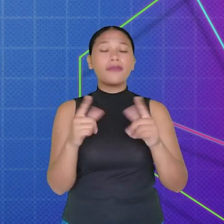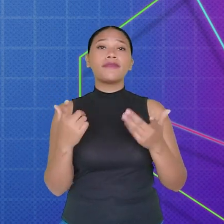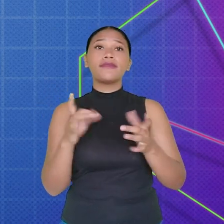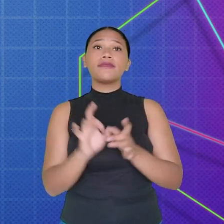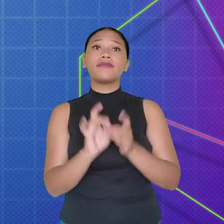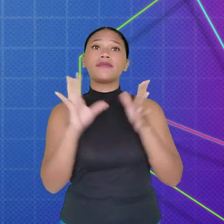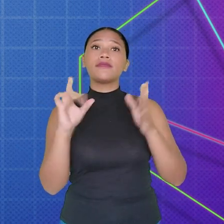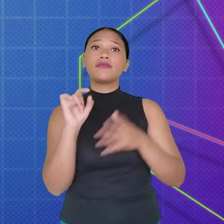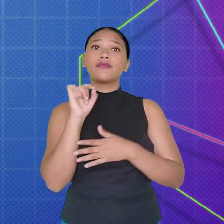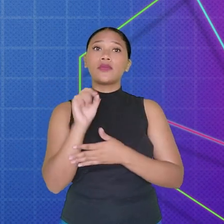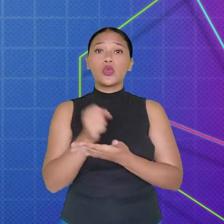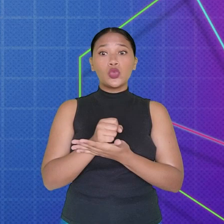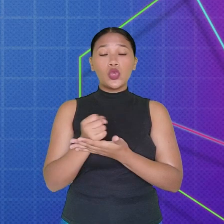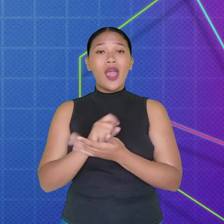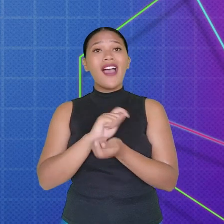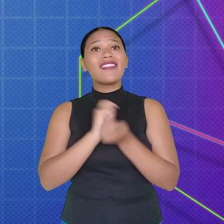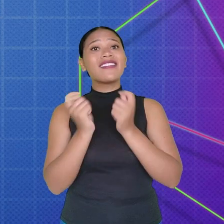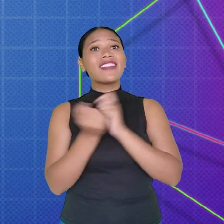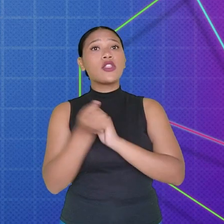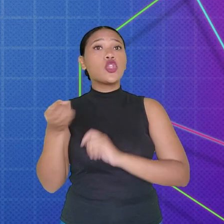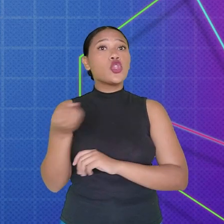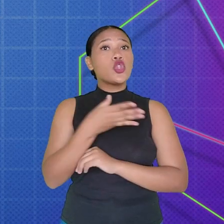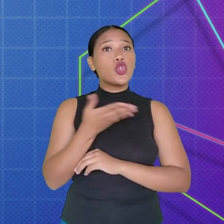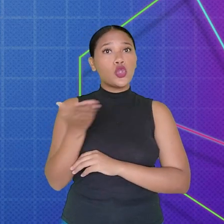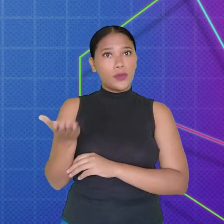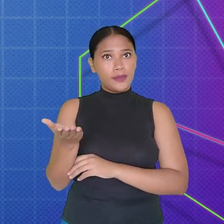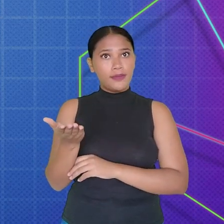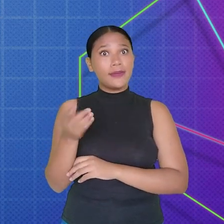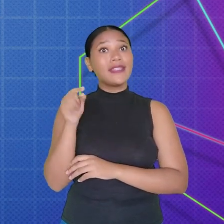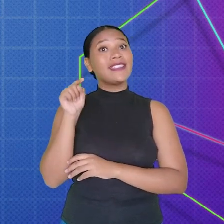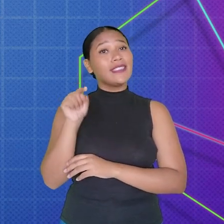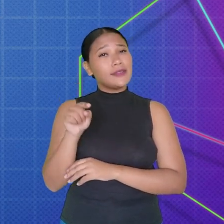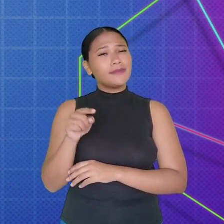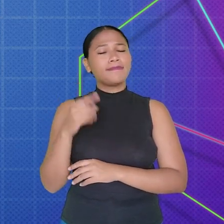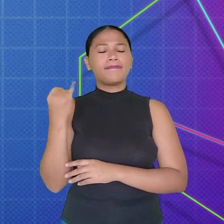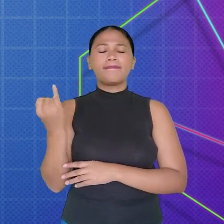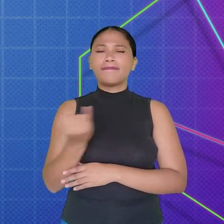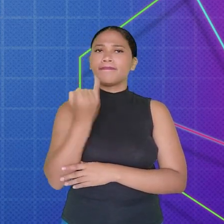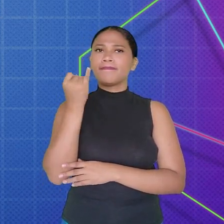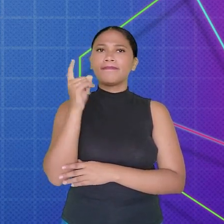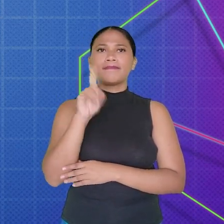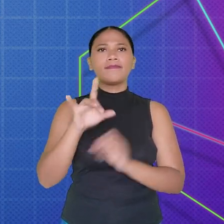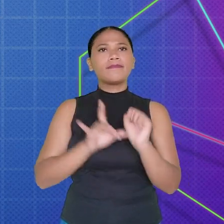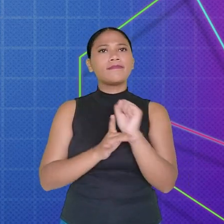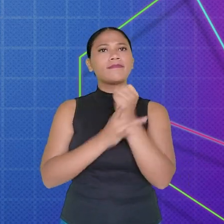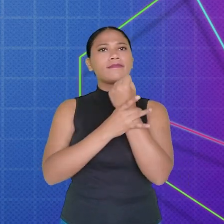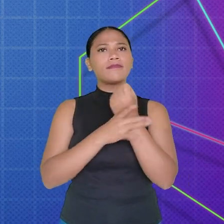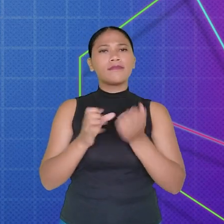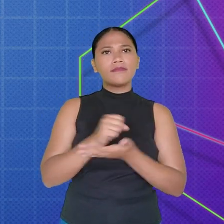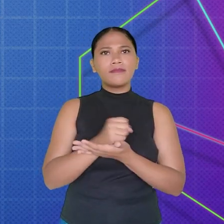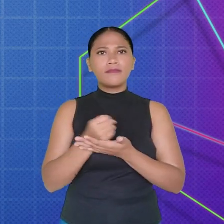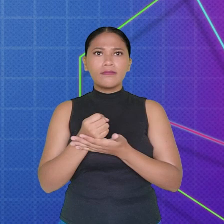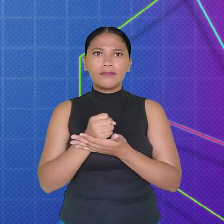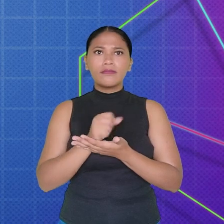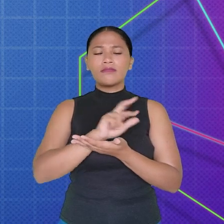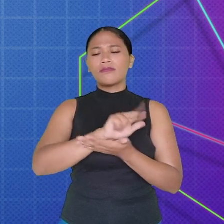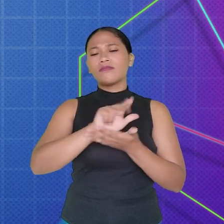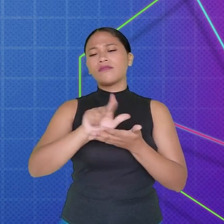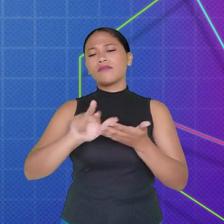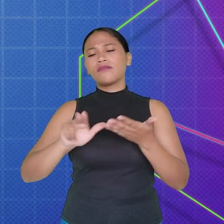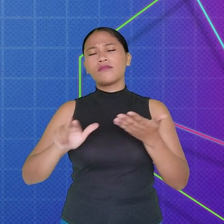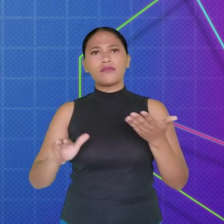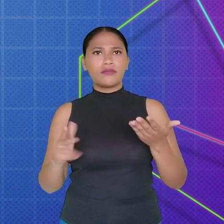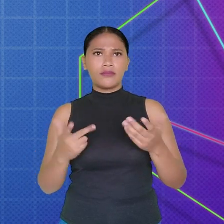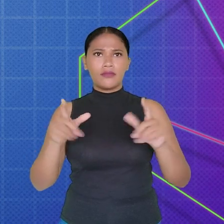jogo, permitindo que o jogo se adapte à nova resolução. Isso é fundamental para garantir que o jogo seja jogável em